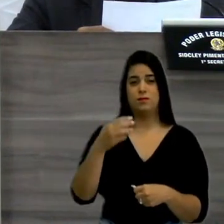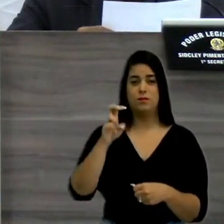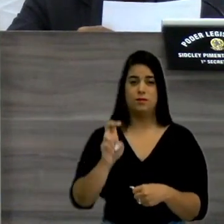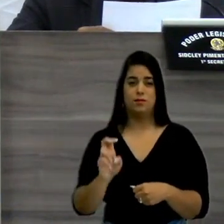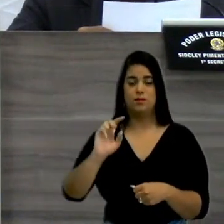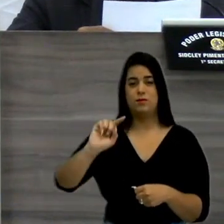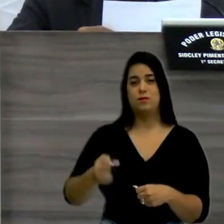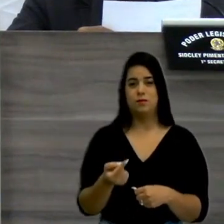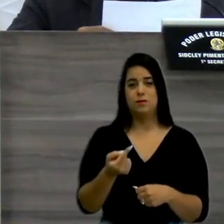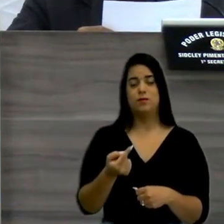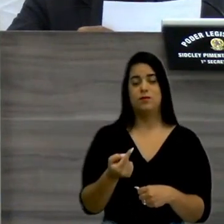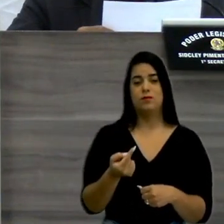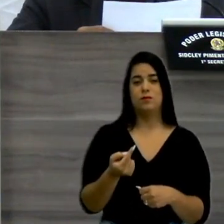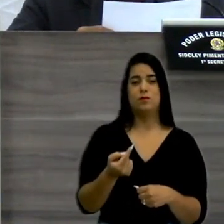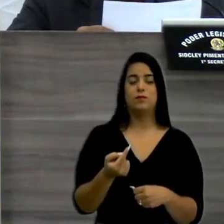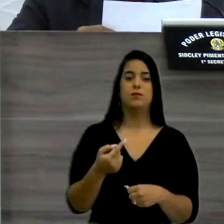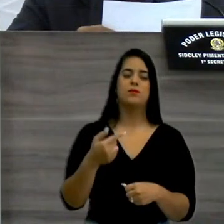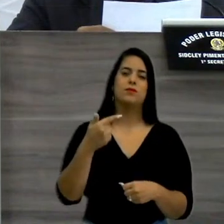R$ 2.335.765,